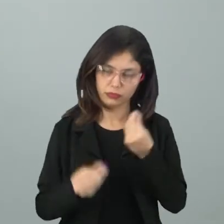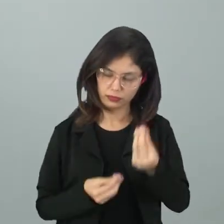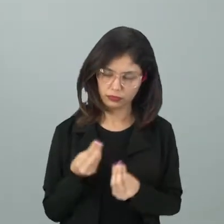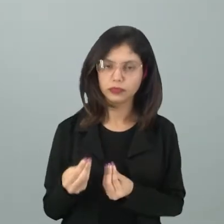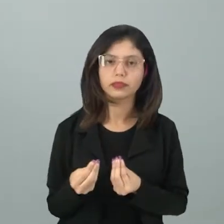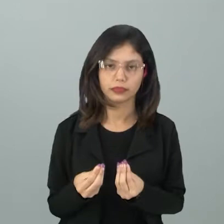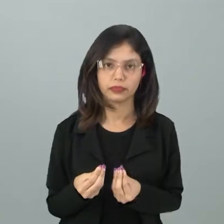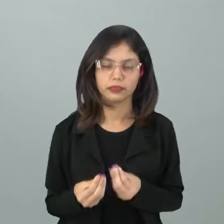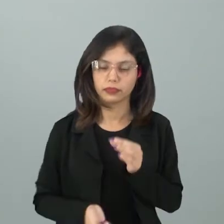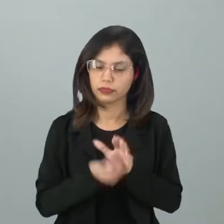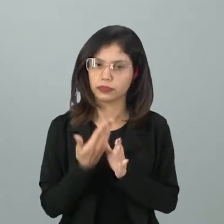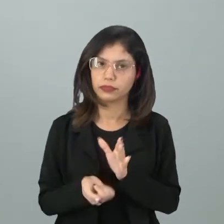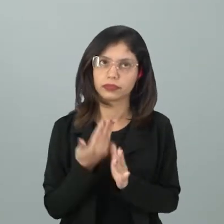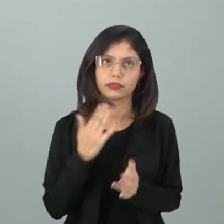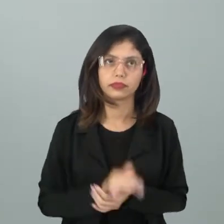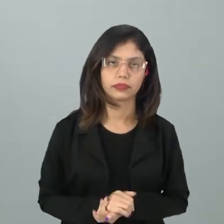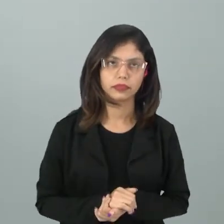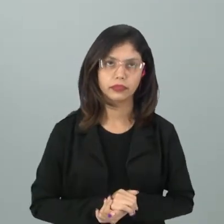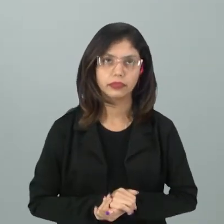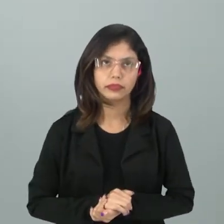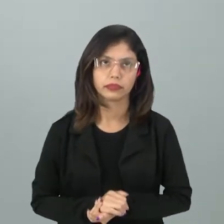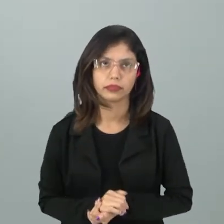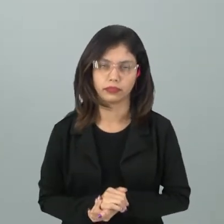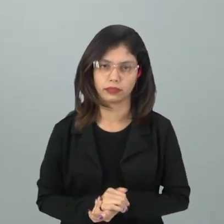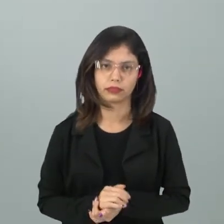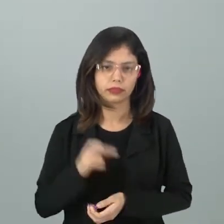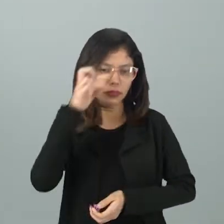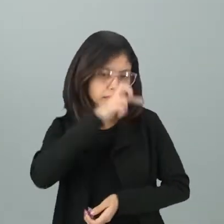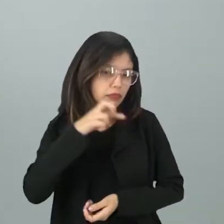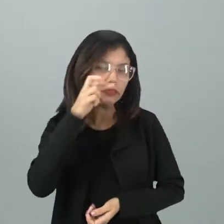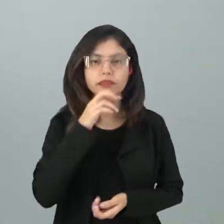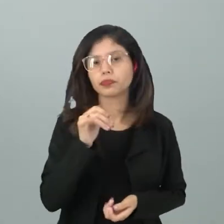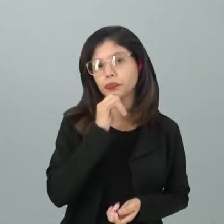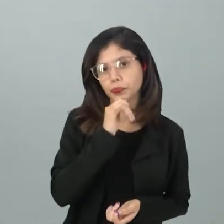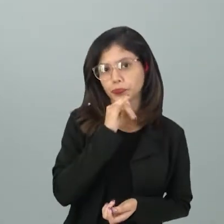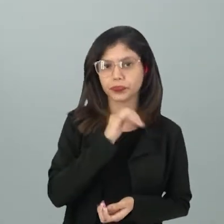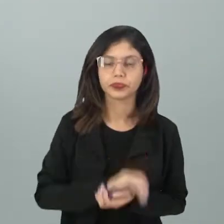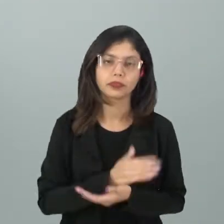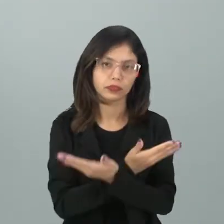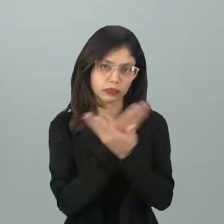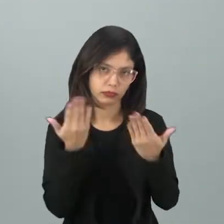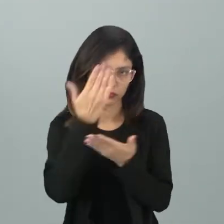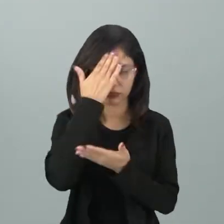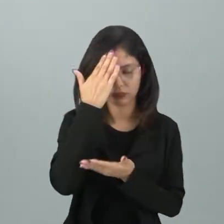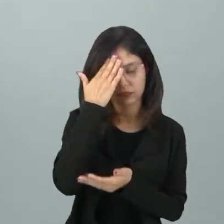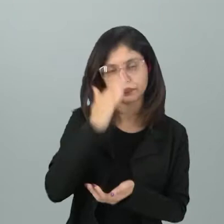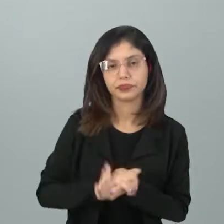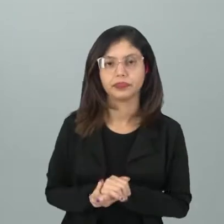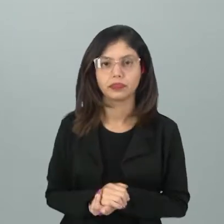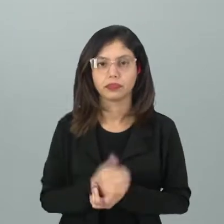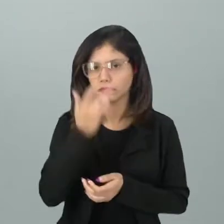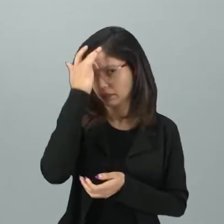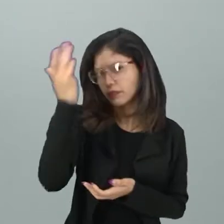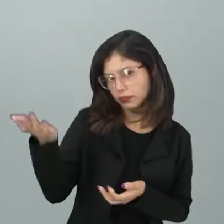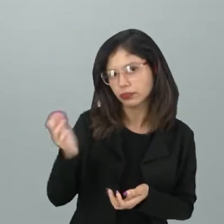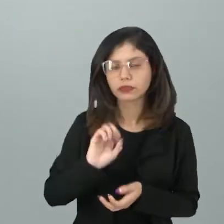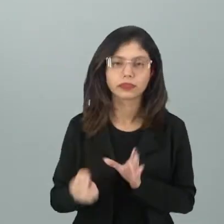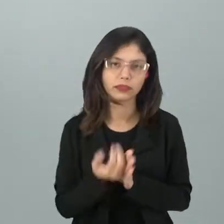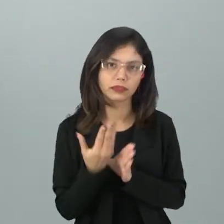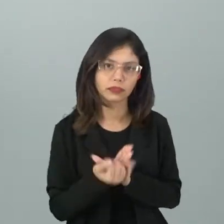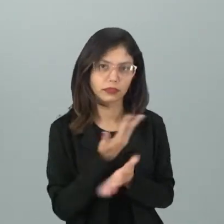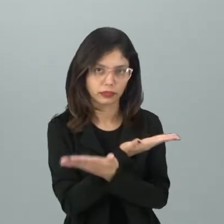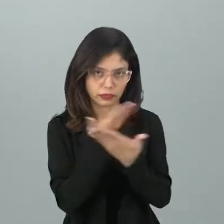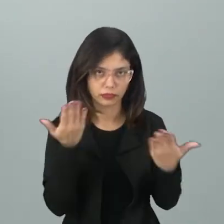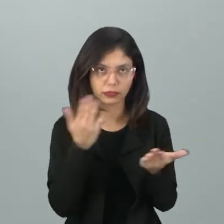de como vai ser produzido. Vamos analisar agora aqui um exemplo, tá? Para vocês entenderem, para ficar mais fácil na produção